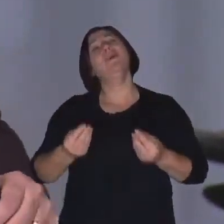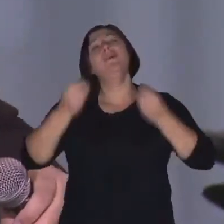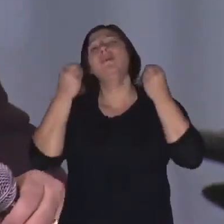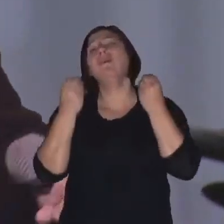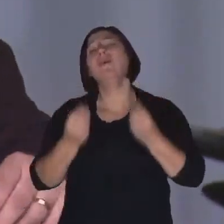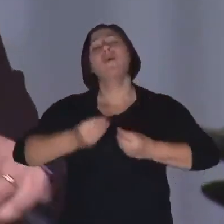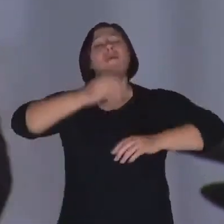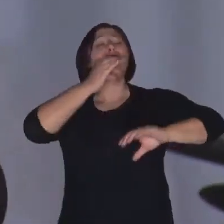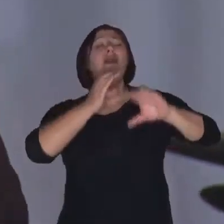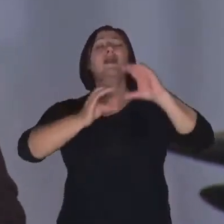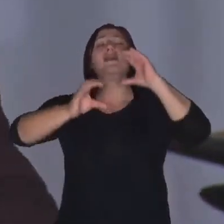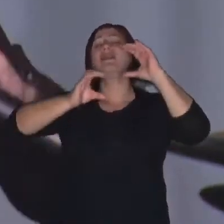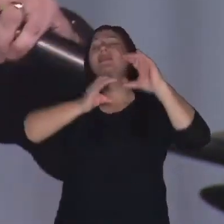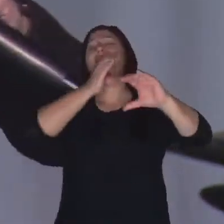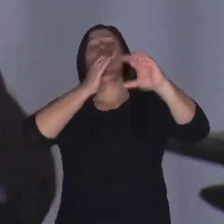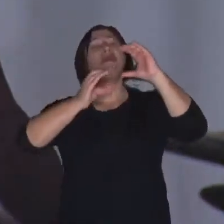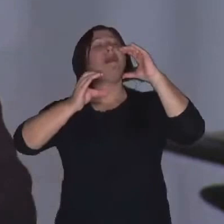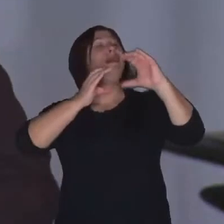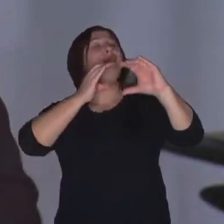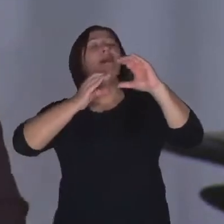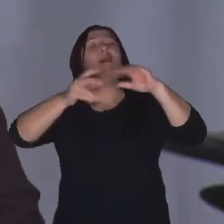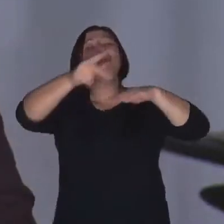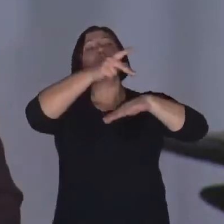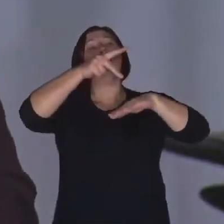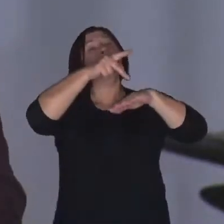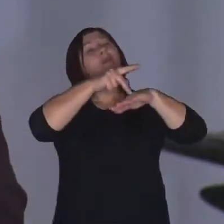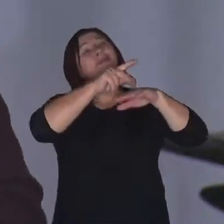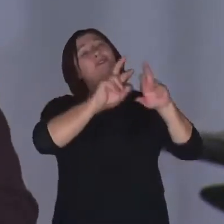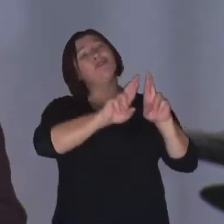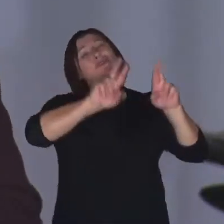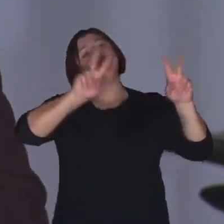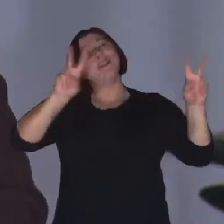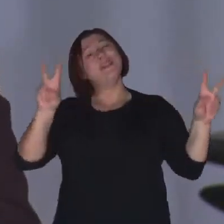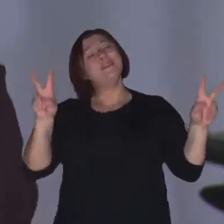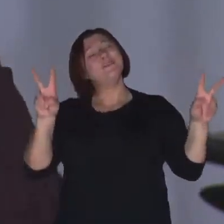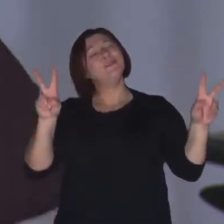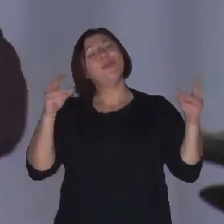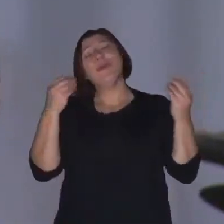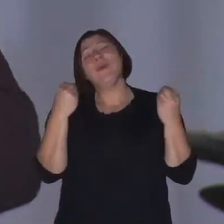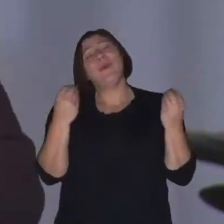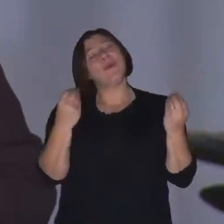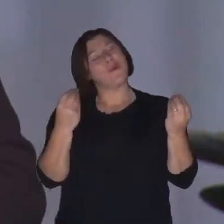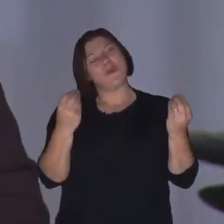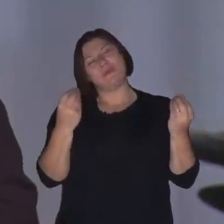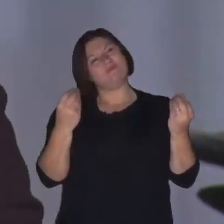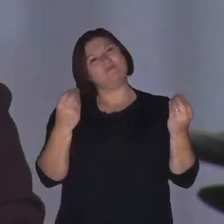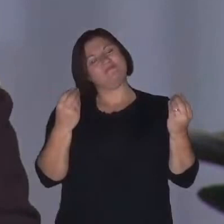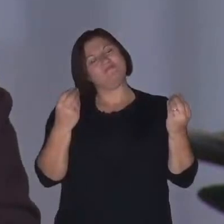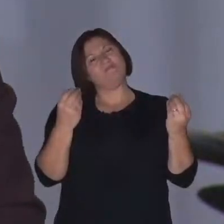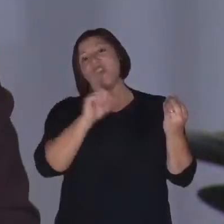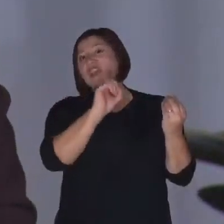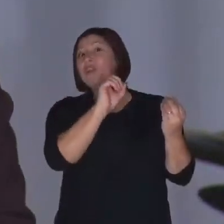faz a pergunta, ele está na crise, mas ele mesmo responde. Tipo assim, eu não vou cantar porque ele está pedindo, eu vou cantar porque eu